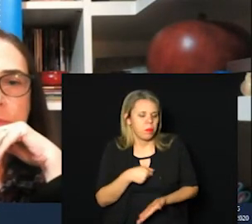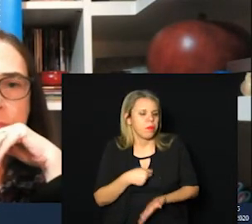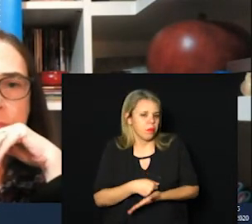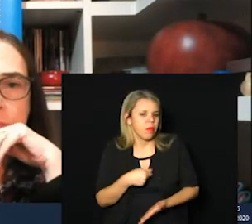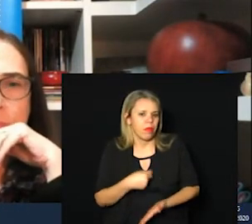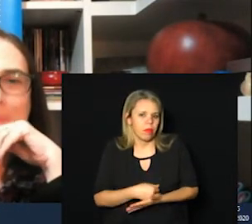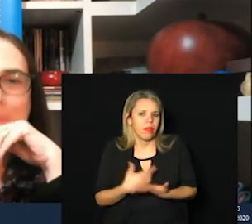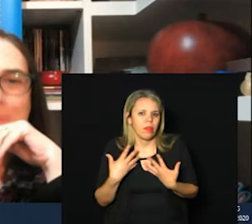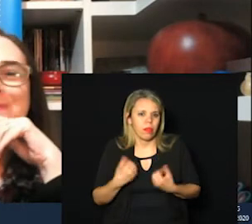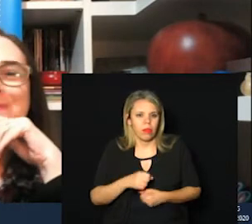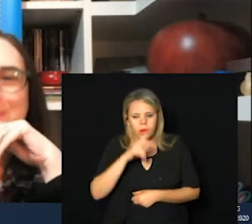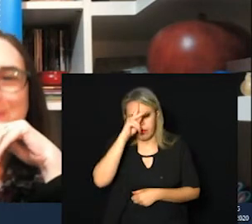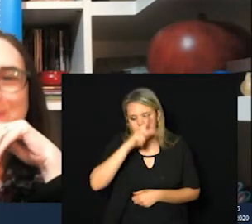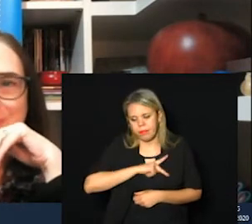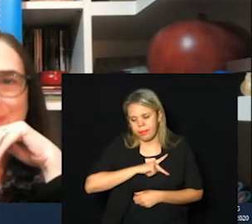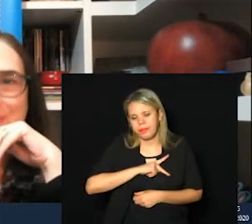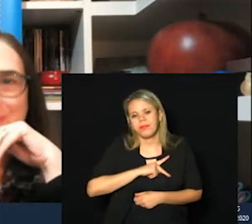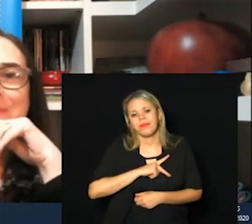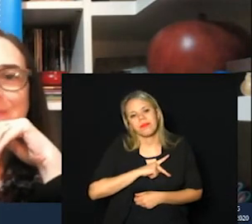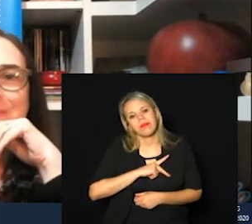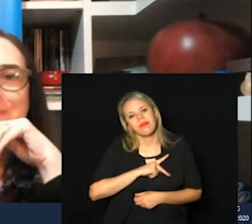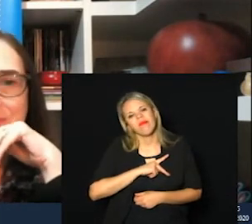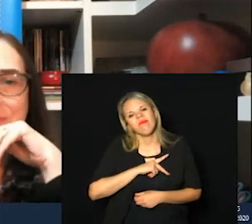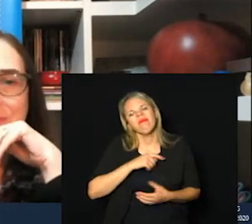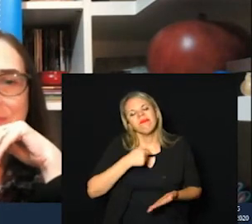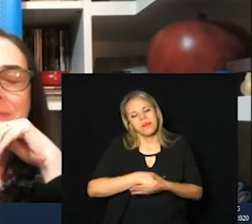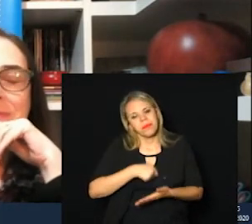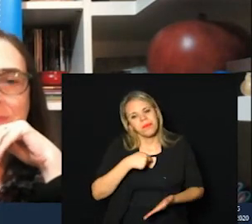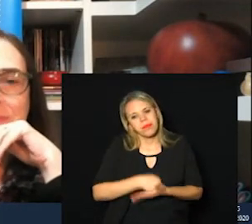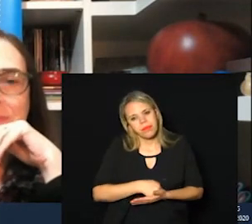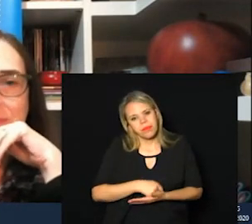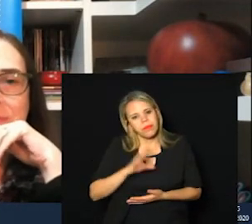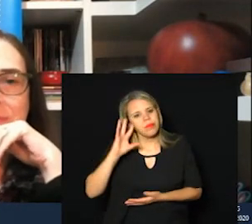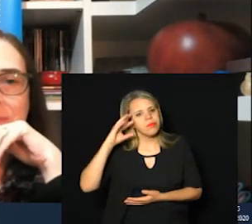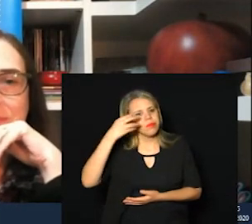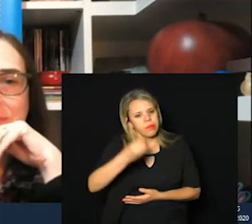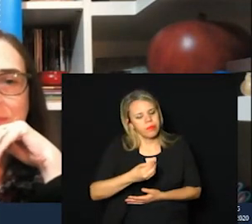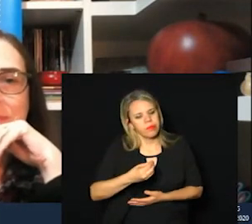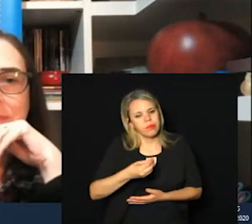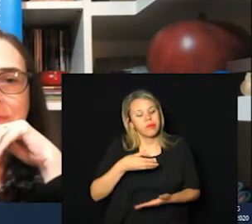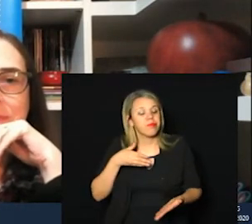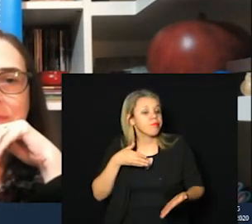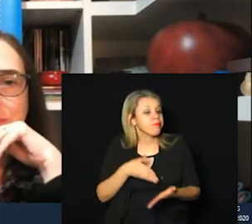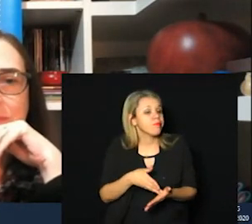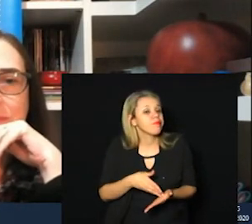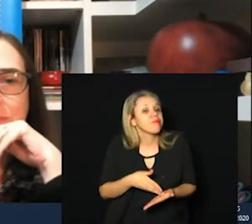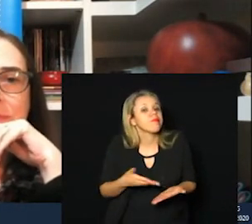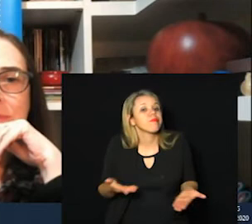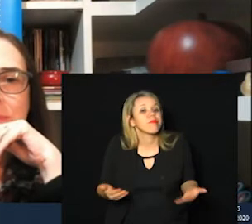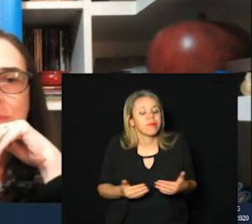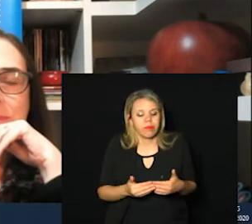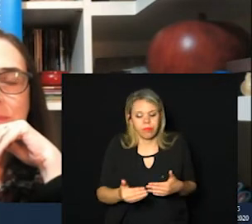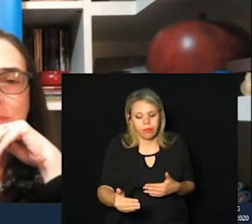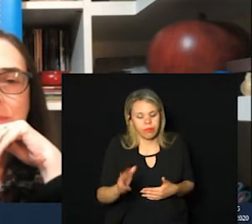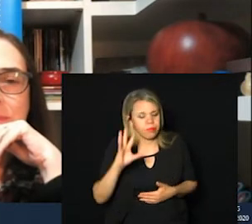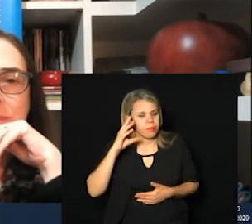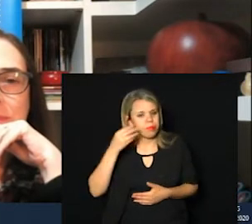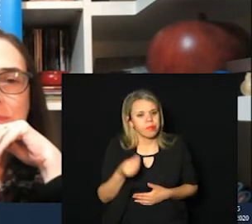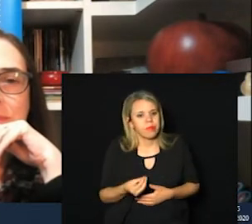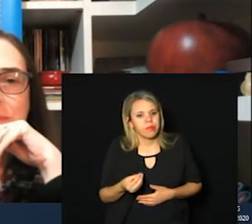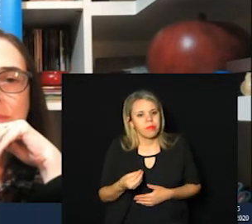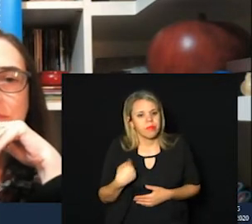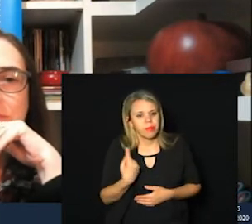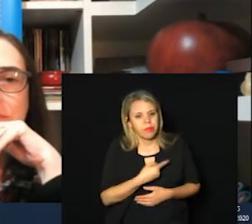nos aceitemos como nós somos, exige também que nós compreendamos a nossa limitação, e a partir da compreensão da